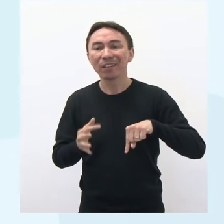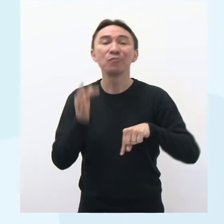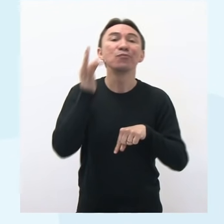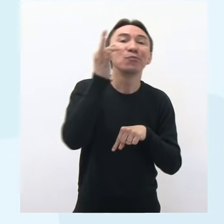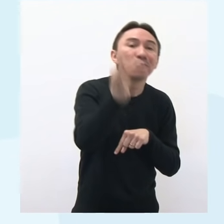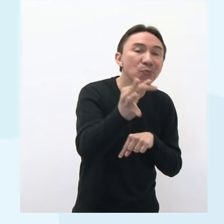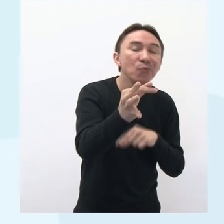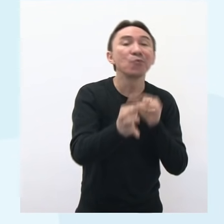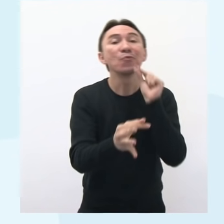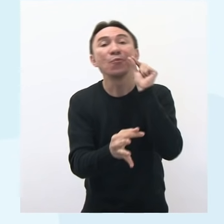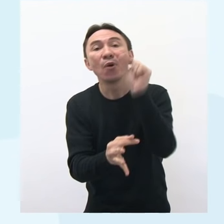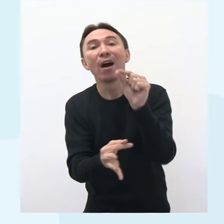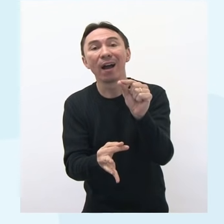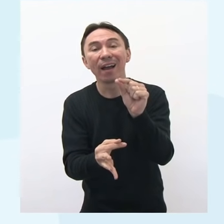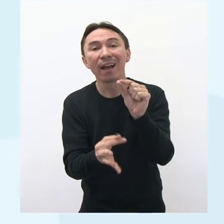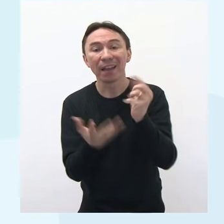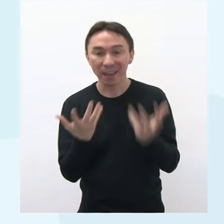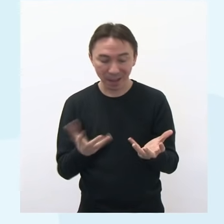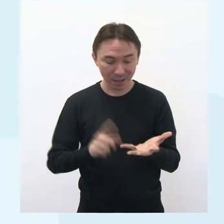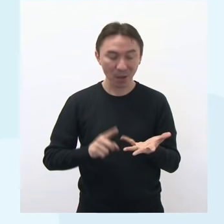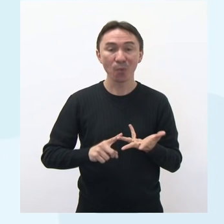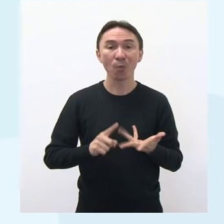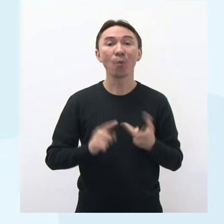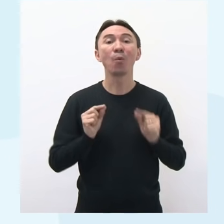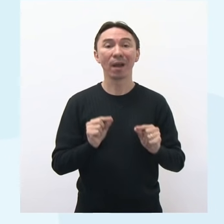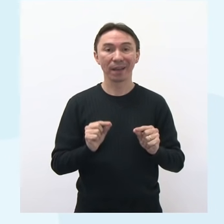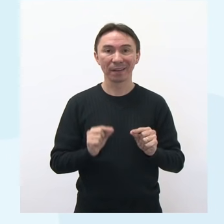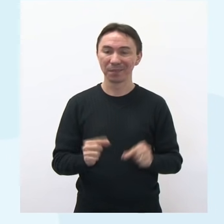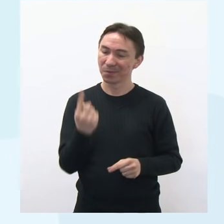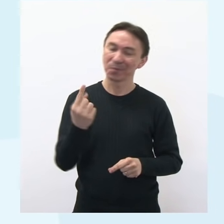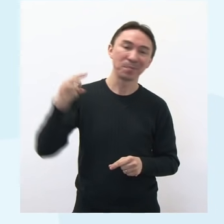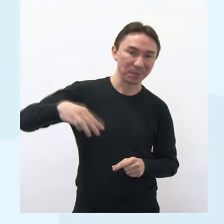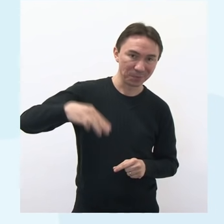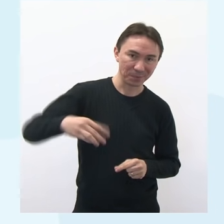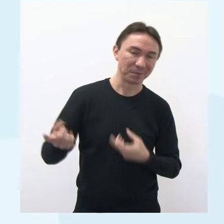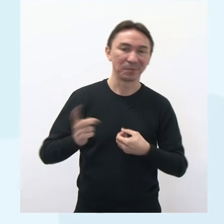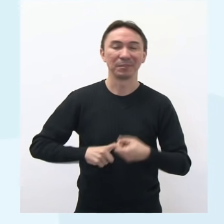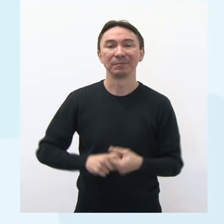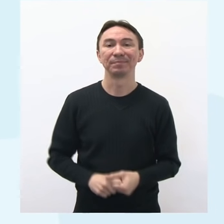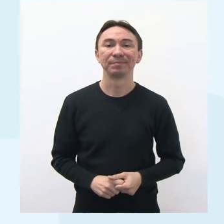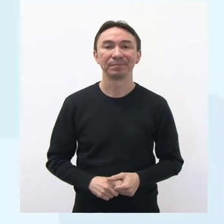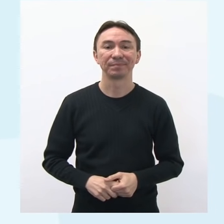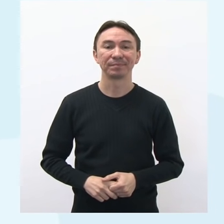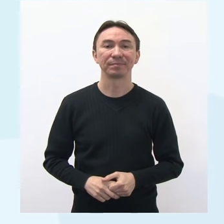o que eu quero ser? Um minutinho e já voltamos.